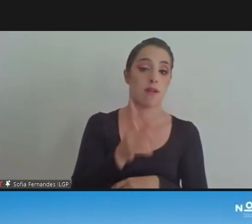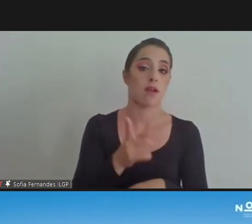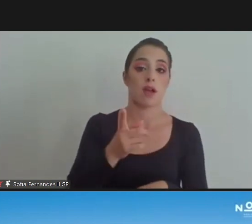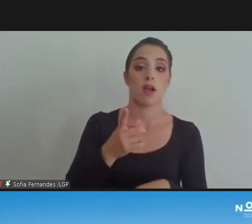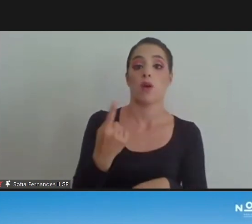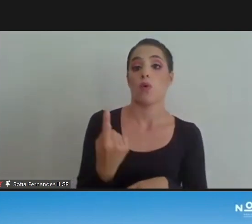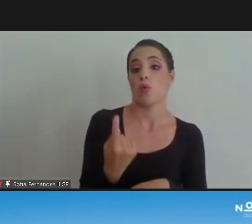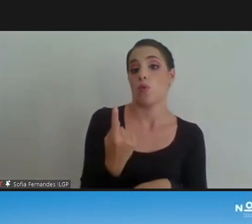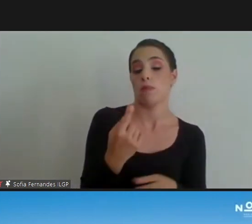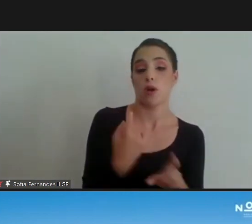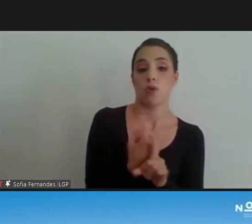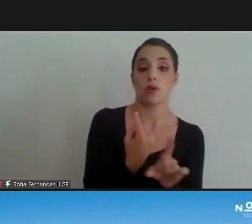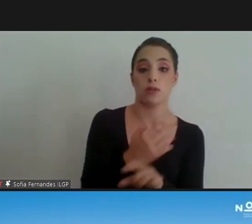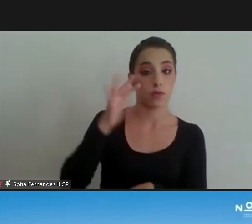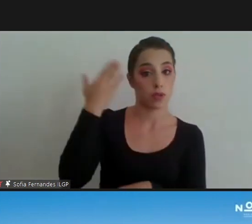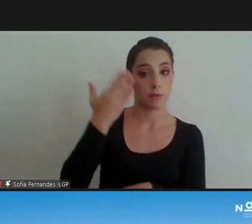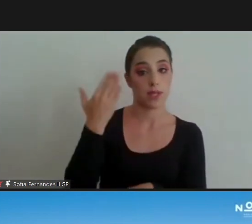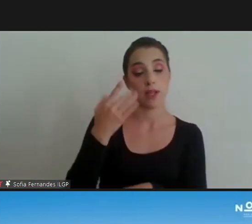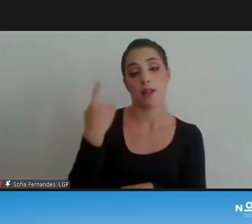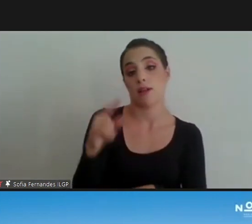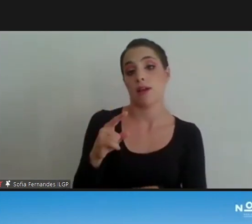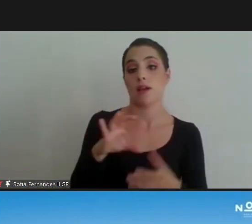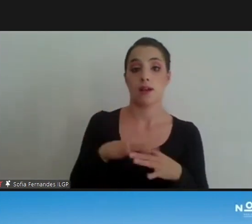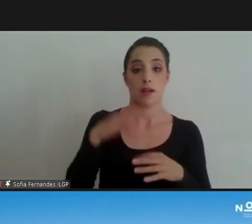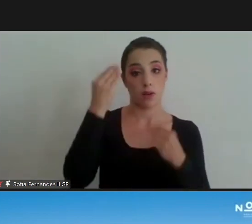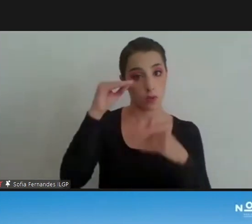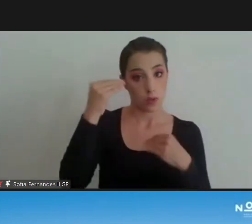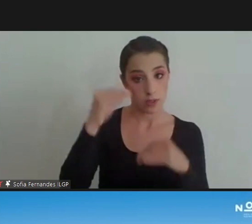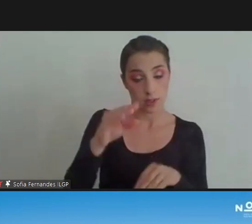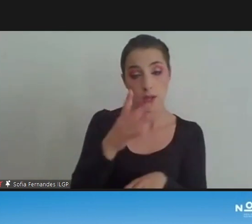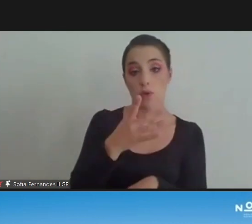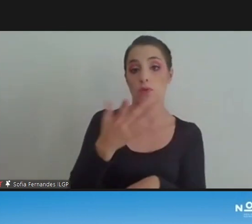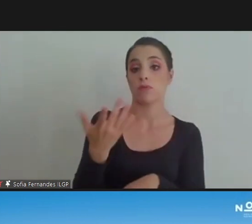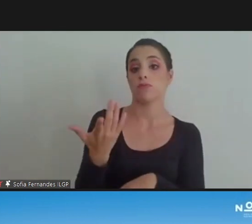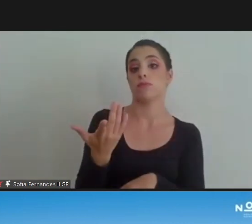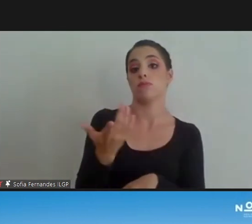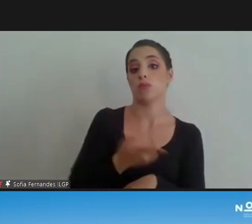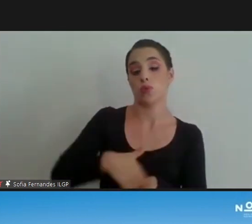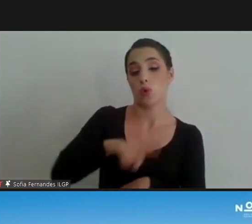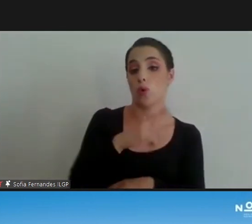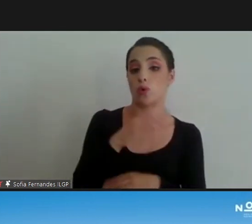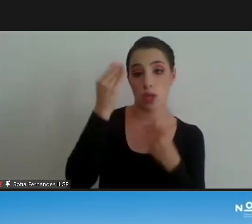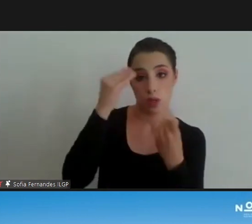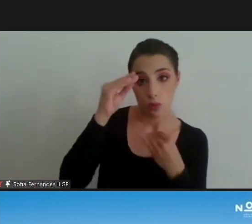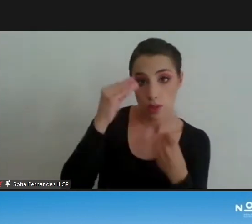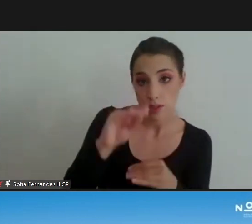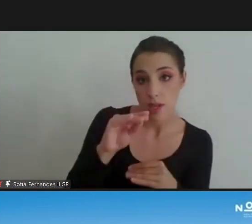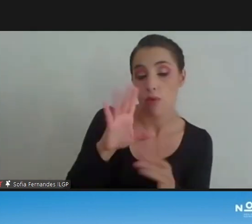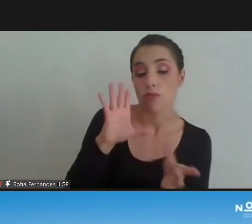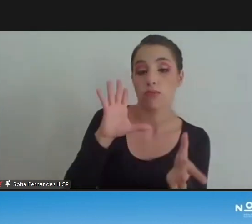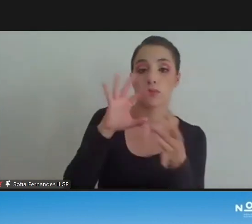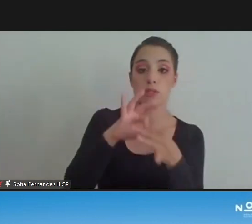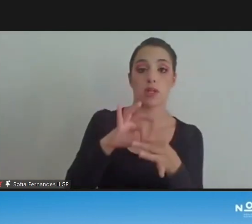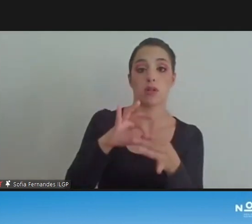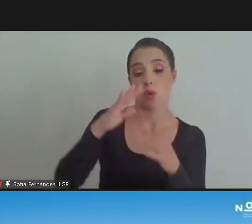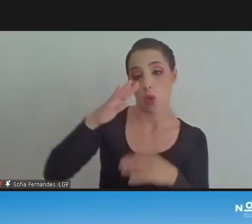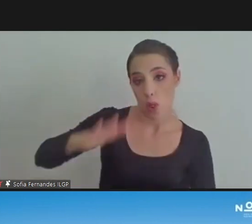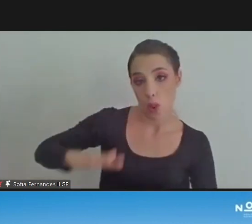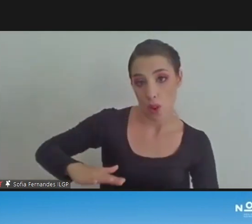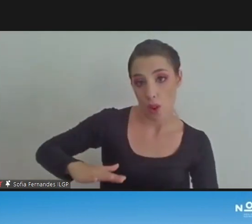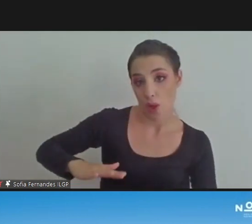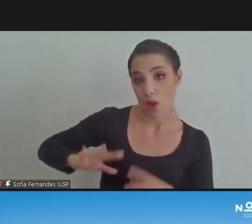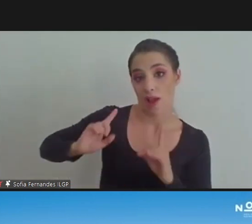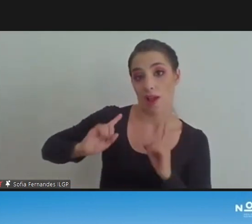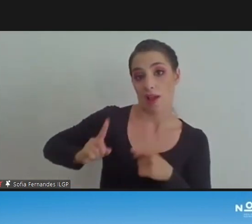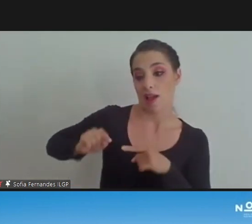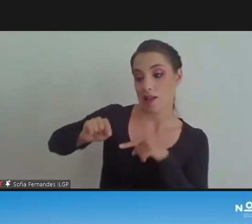vetor fundamental é a nível da educação, né? Tem que se começar na educação, desde pequena que se torce o pepino,